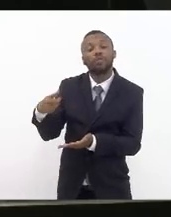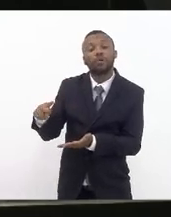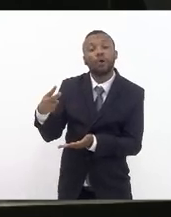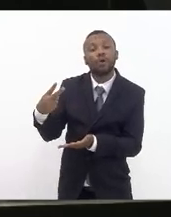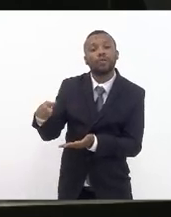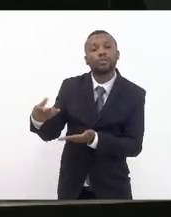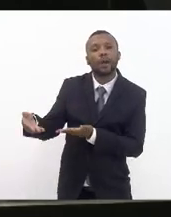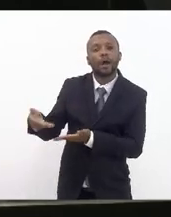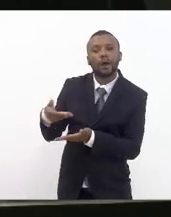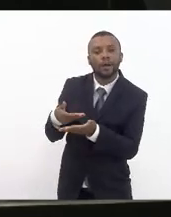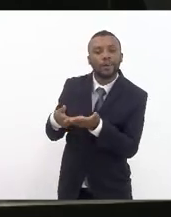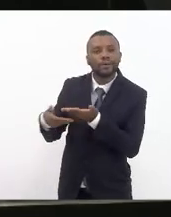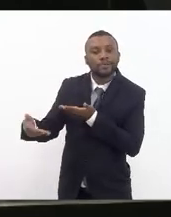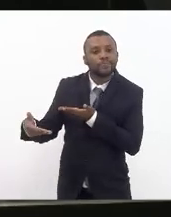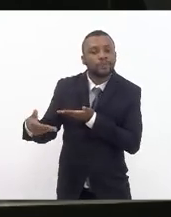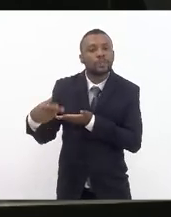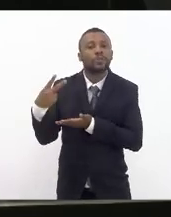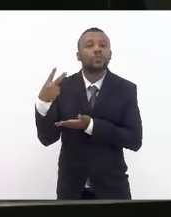Célia Jordão,